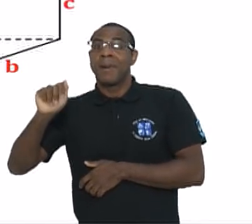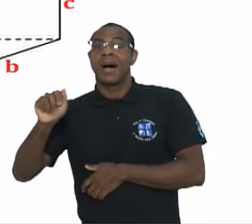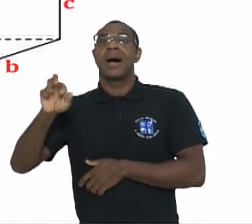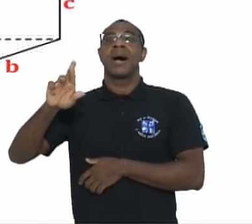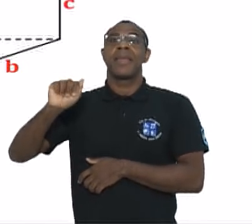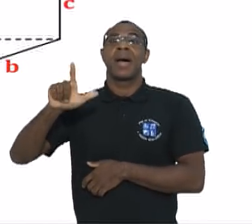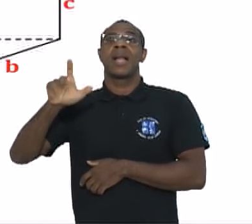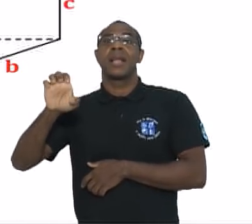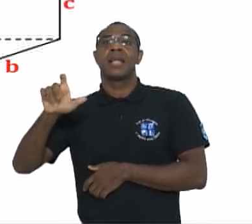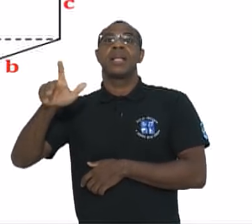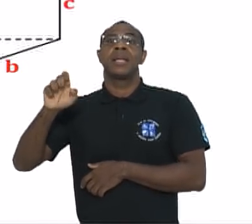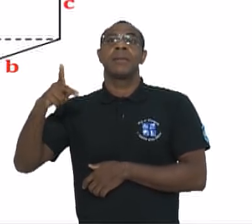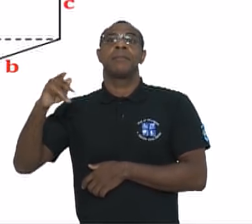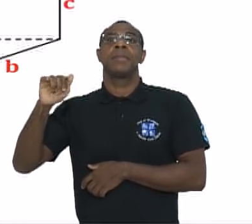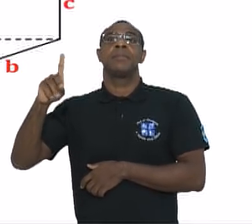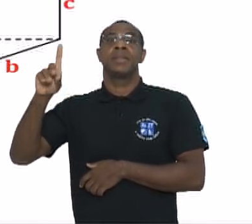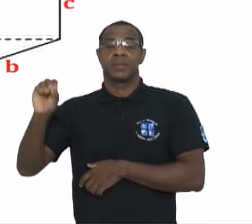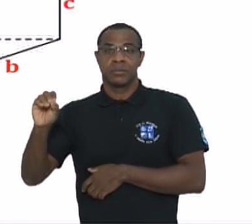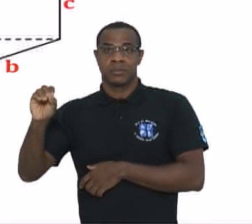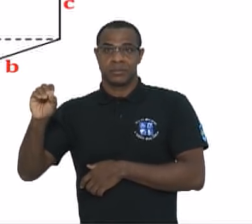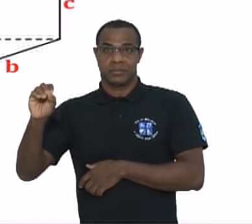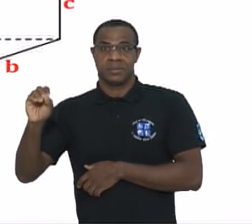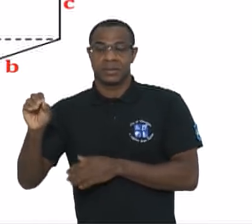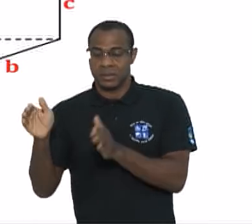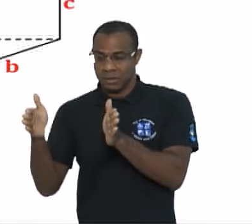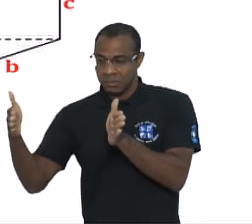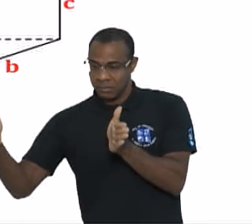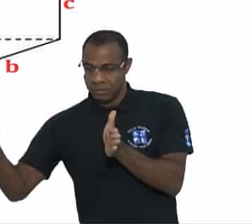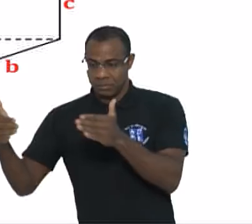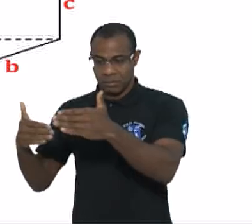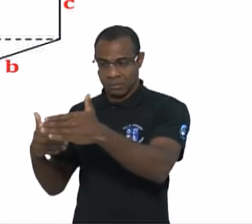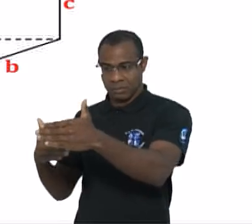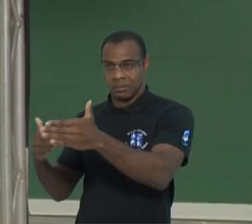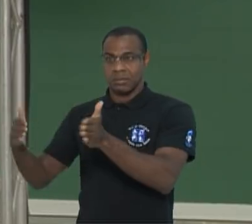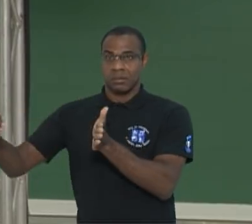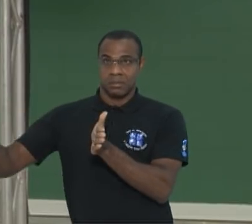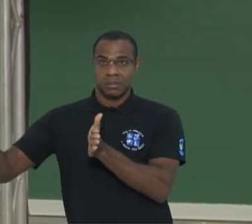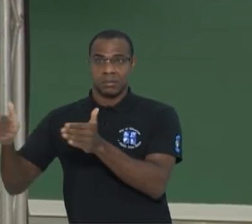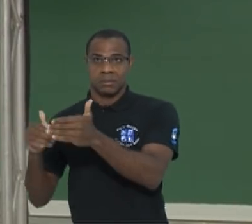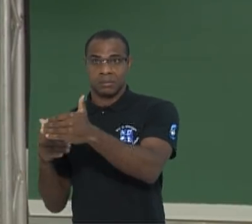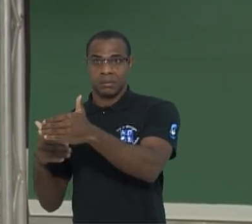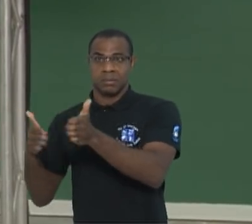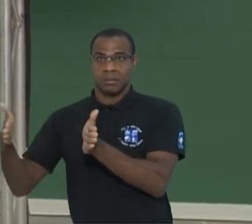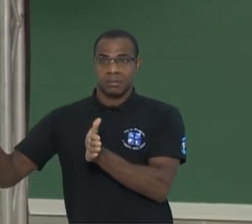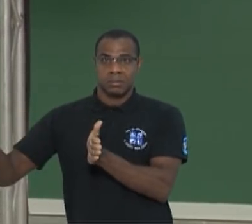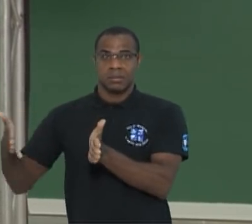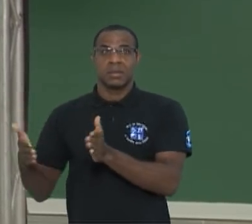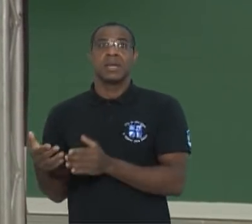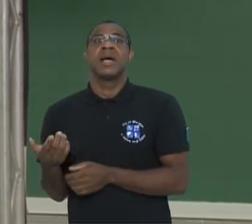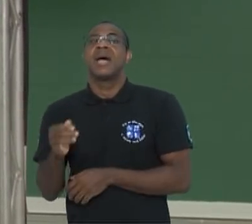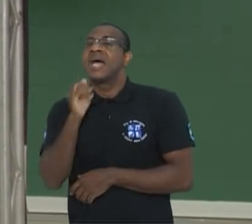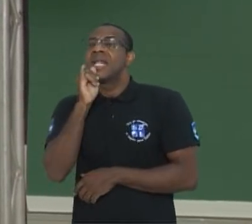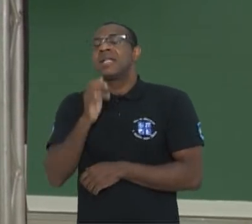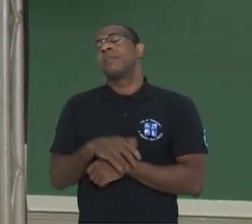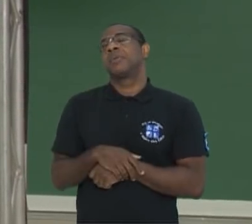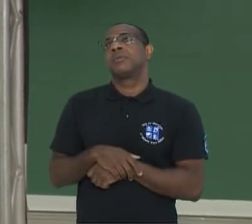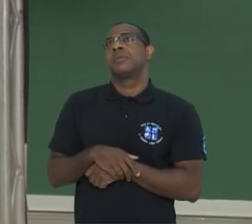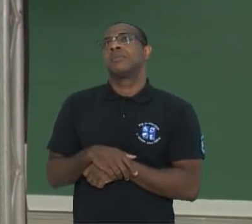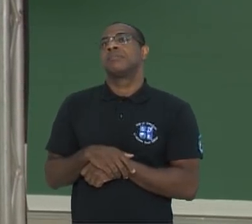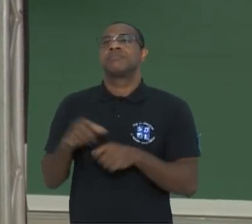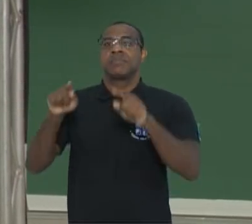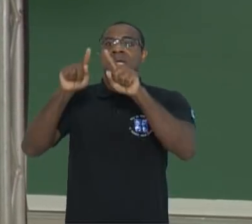que 2 são idênticas entre si e são paralelas, tá? Então é o formato ali da geladeira de vocês,